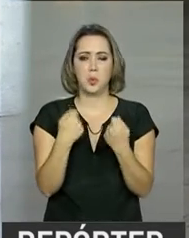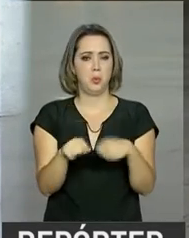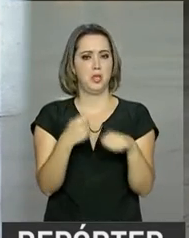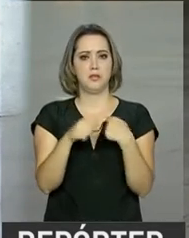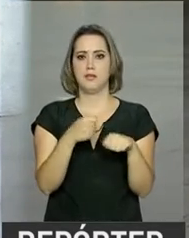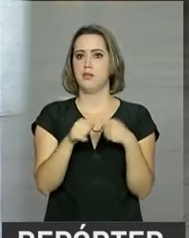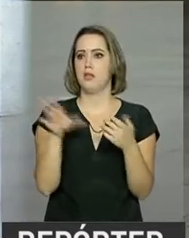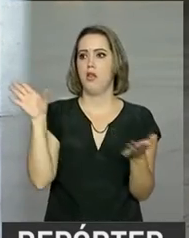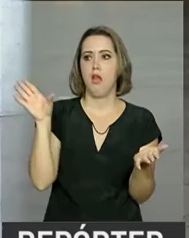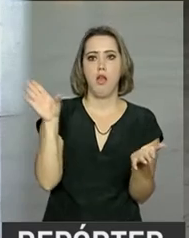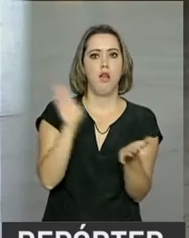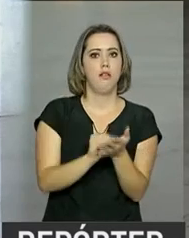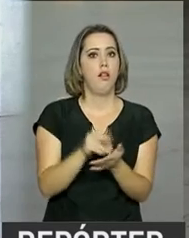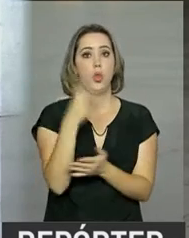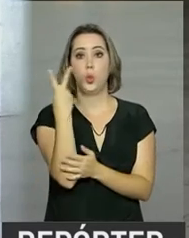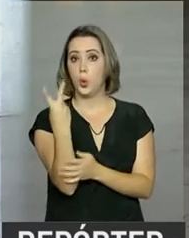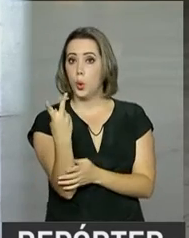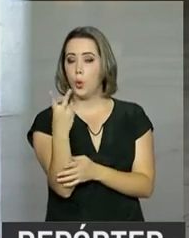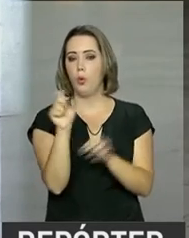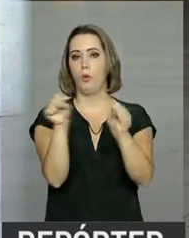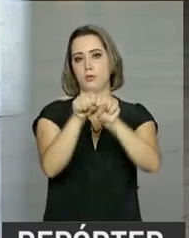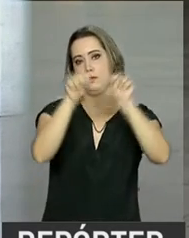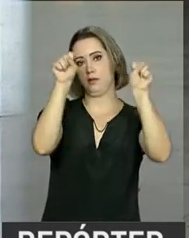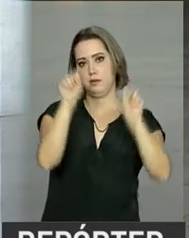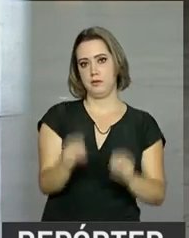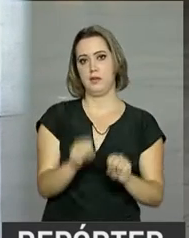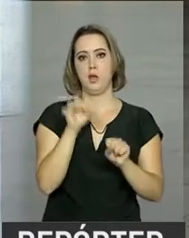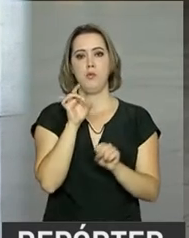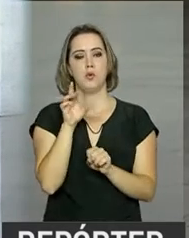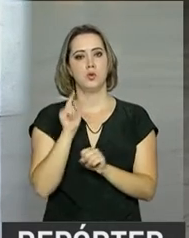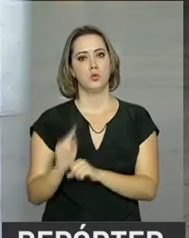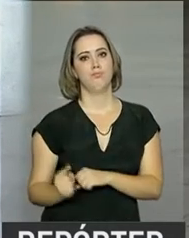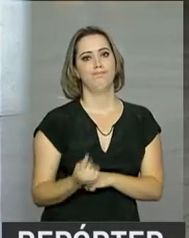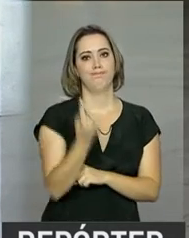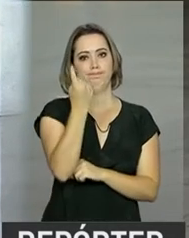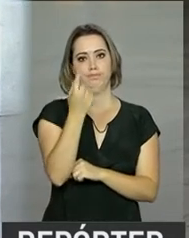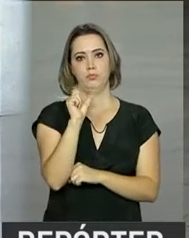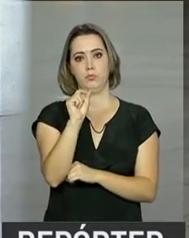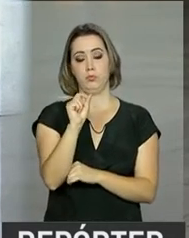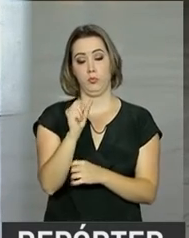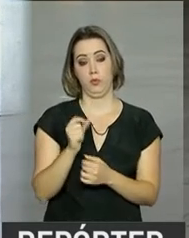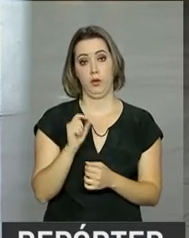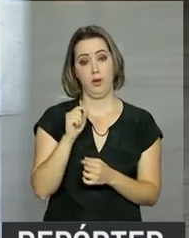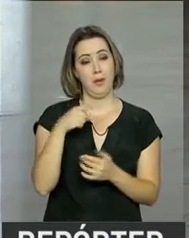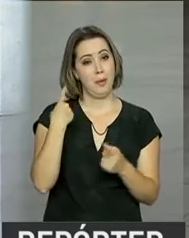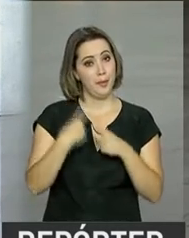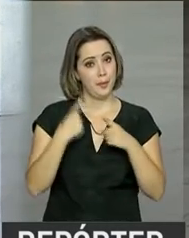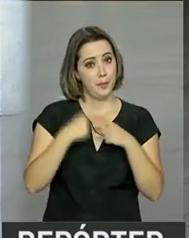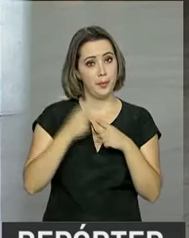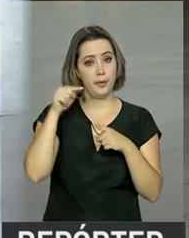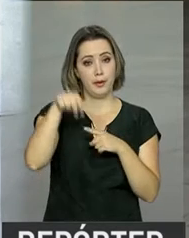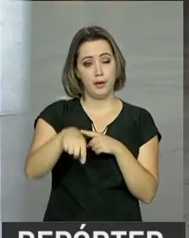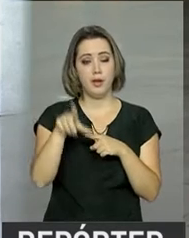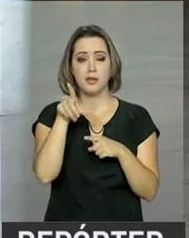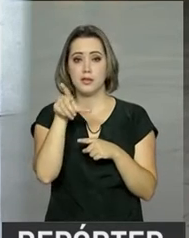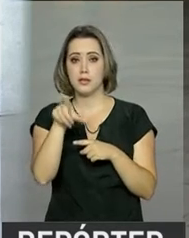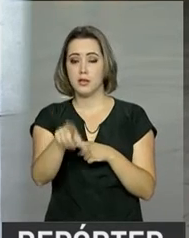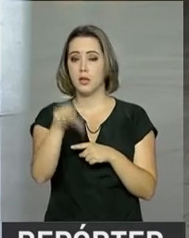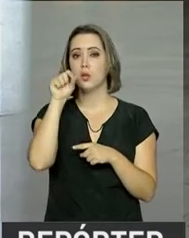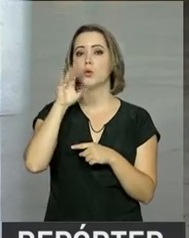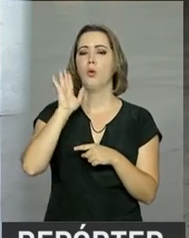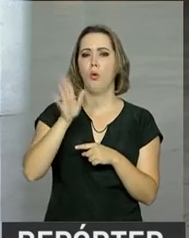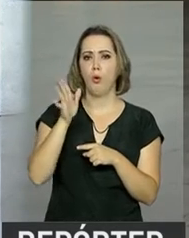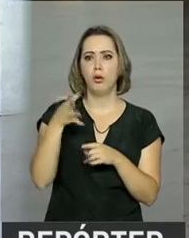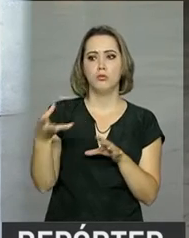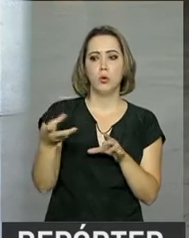instalar o receitanet que aquele programa usado para fazer a transmissão da declaração isso porque essa opção de transmissão já